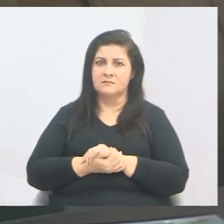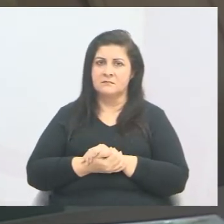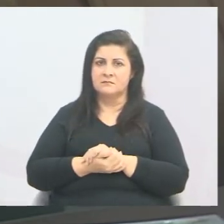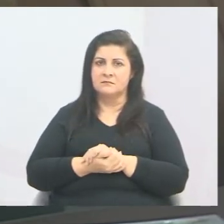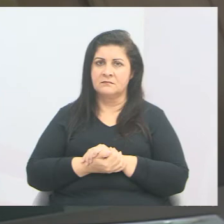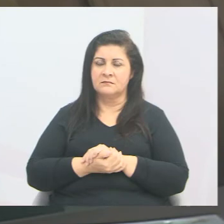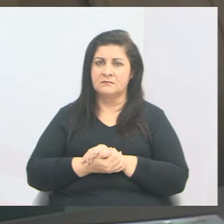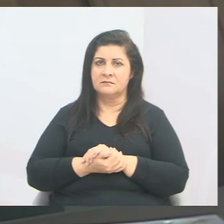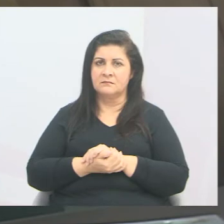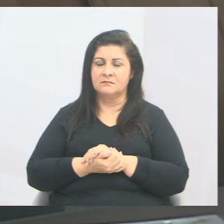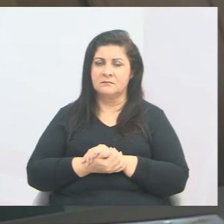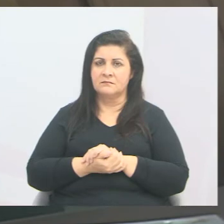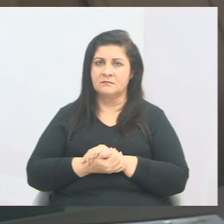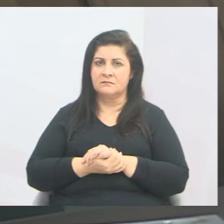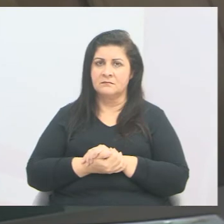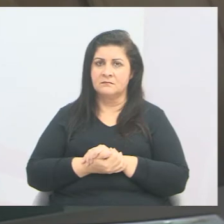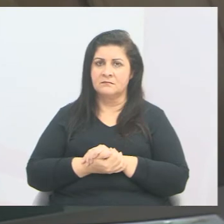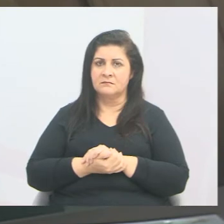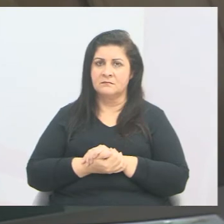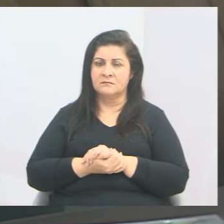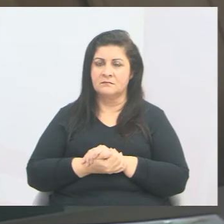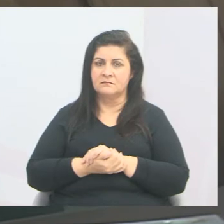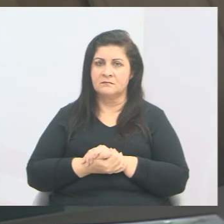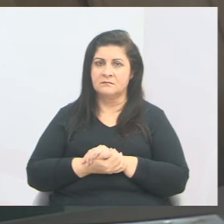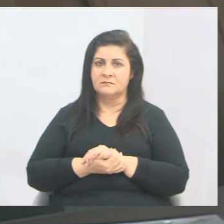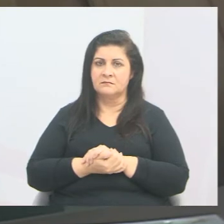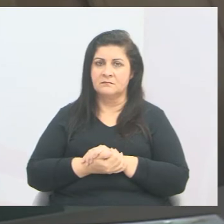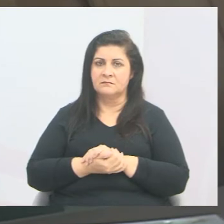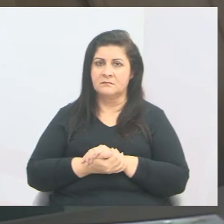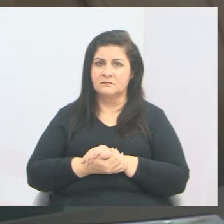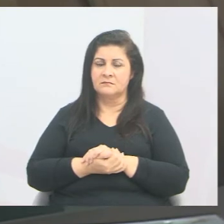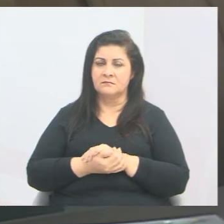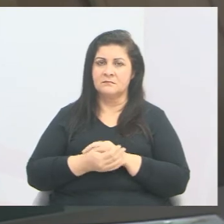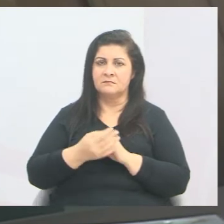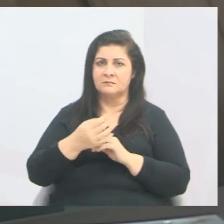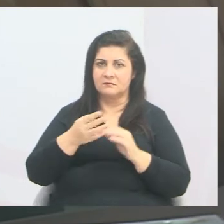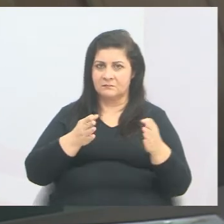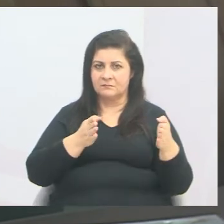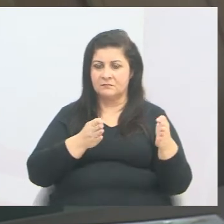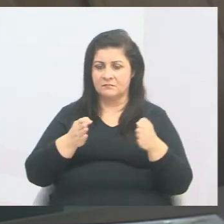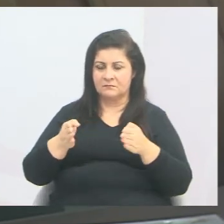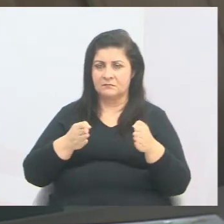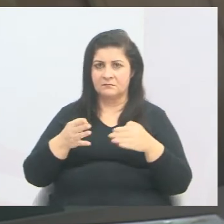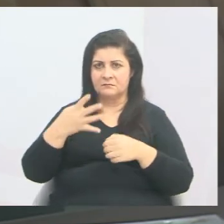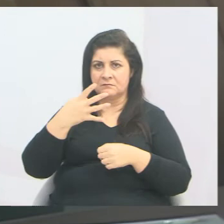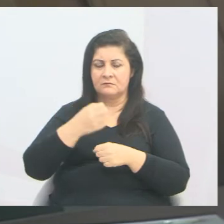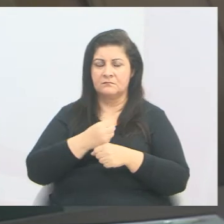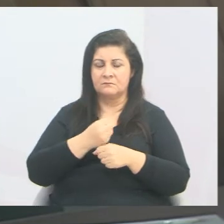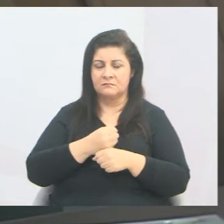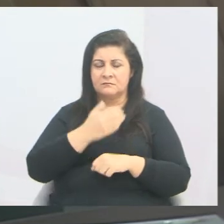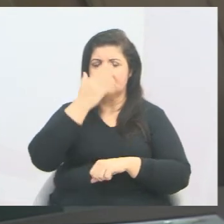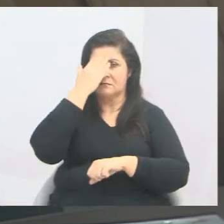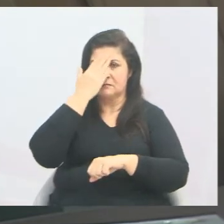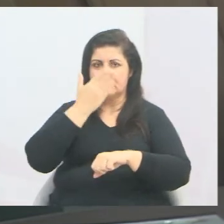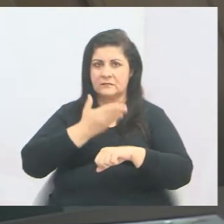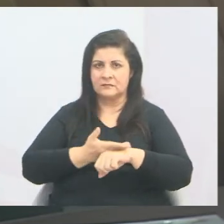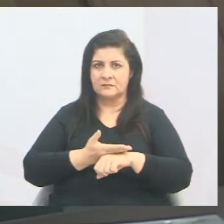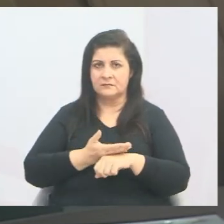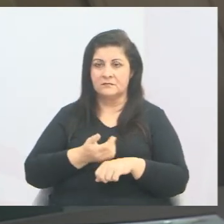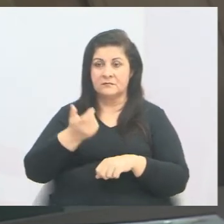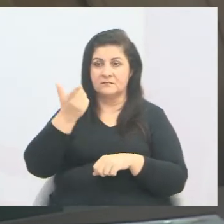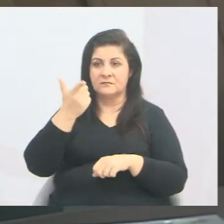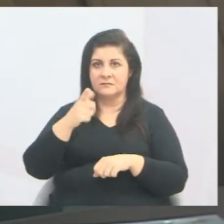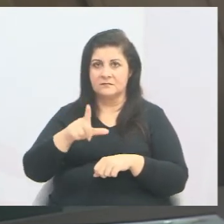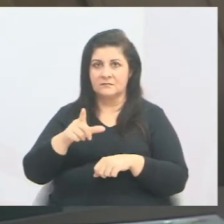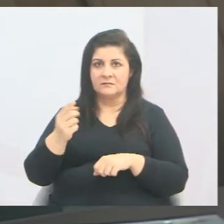você apresentou para a gente aí hoje. Eu tenho 4 anos para ficar aqui na casa e eu tenho certeza que a próxima vez que